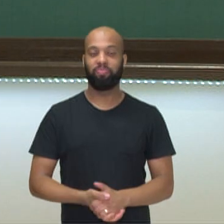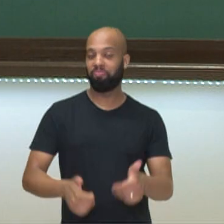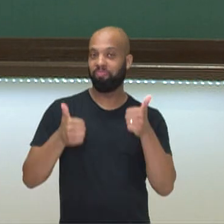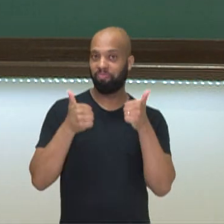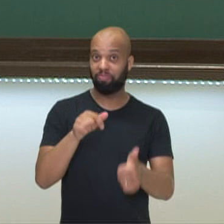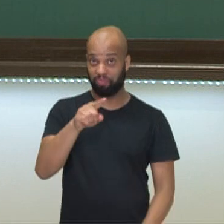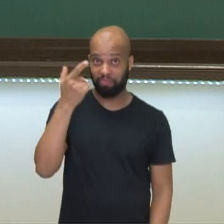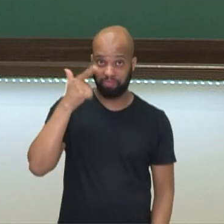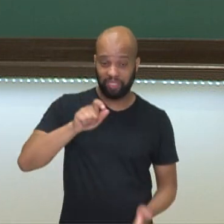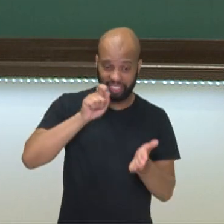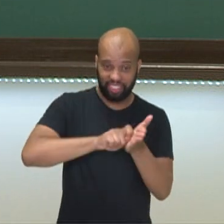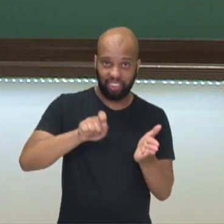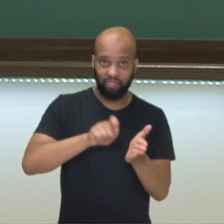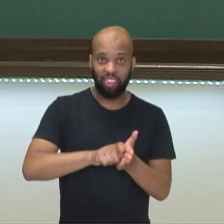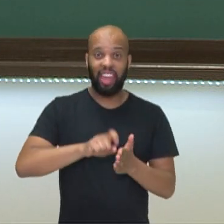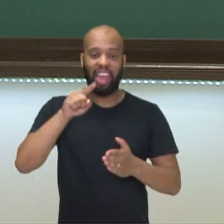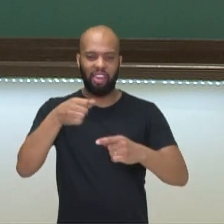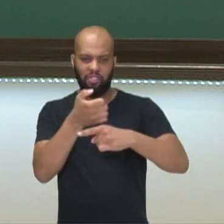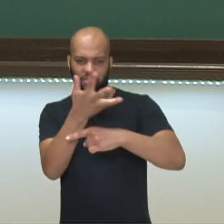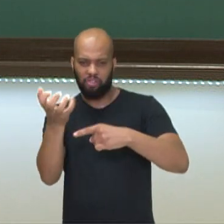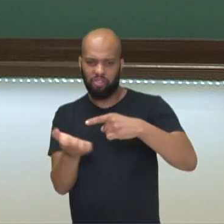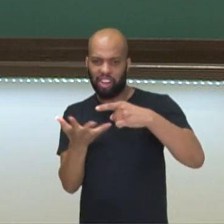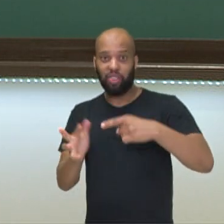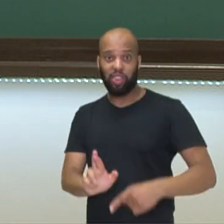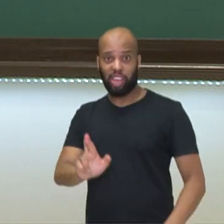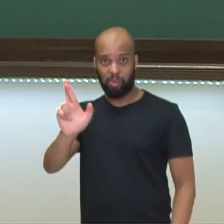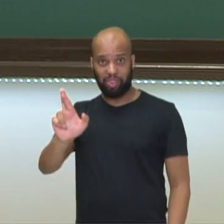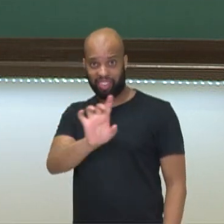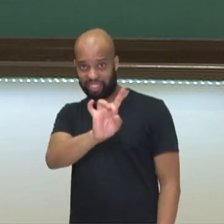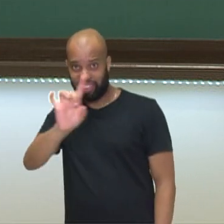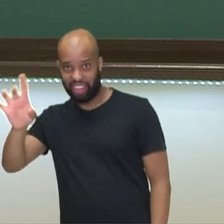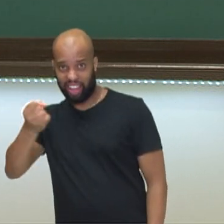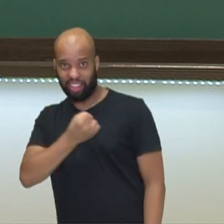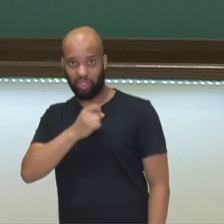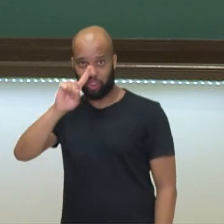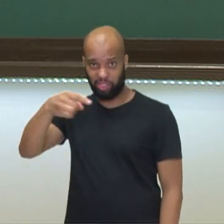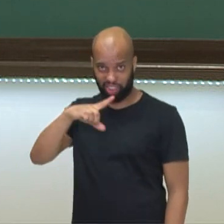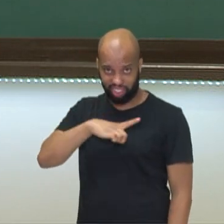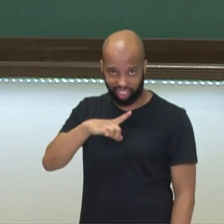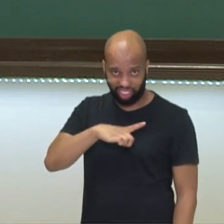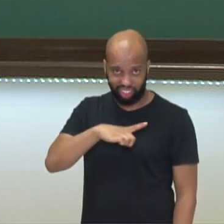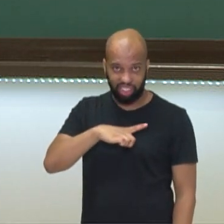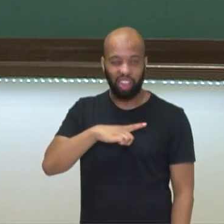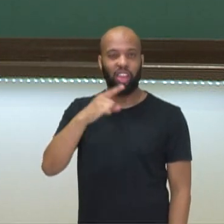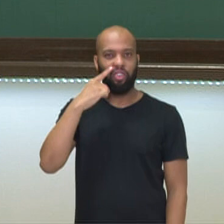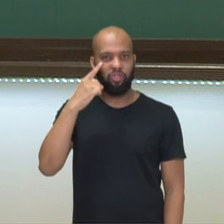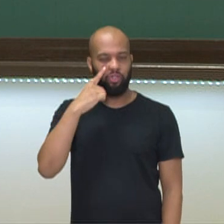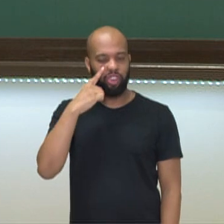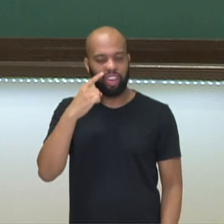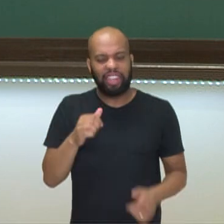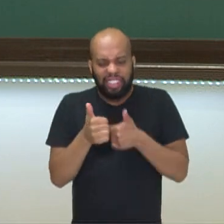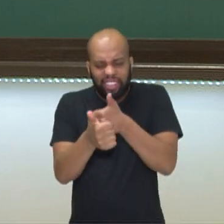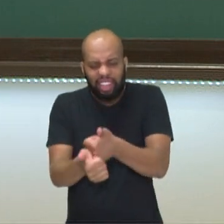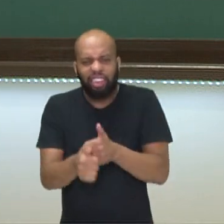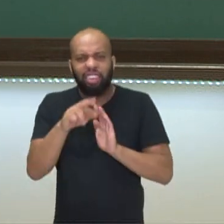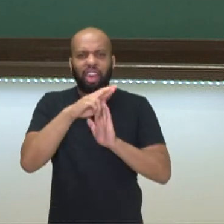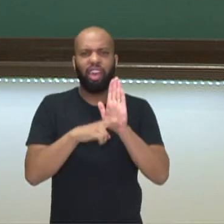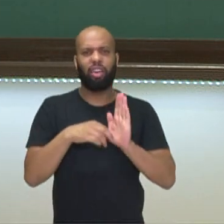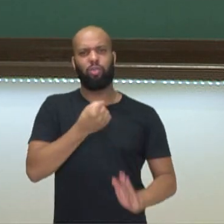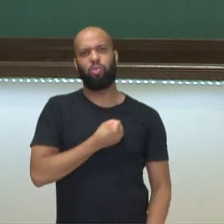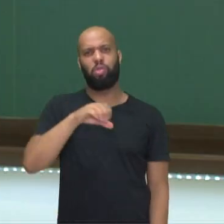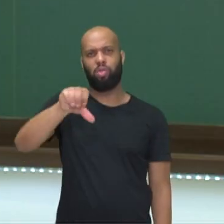Muito bem, você conseguiu escrever a fração geratriz de cada uma dessas frações? Bem tranquilo, gente. Vamos seguir a regra dos 9 que dá tudo certo. Olha